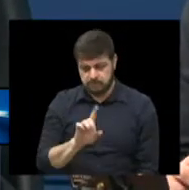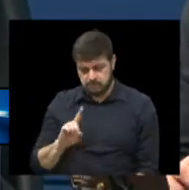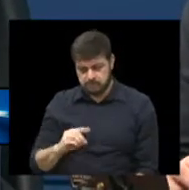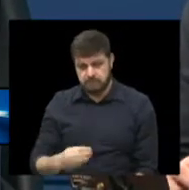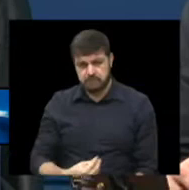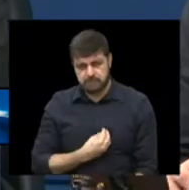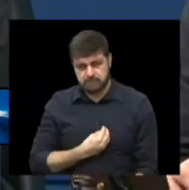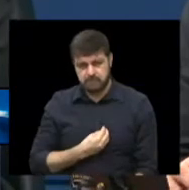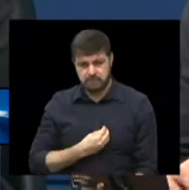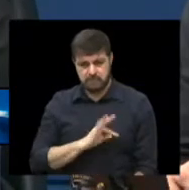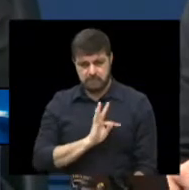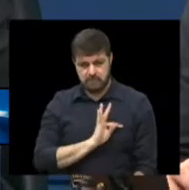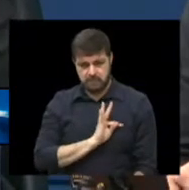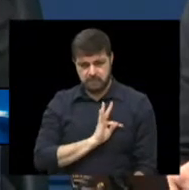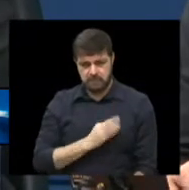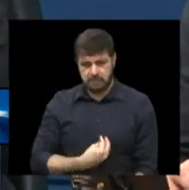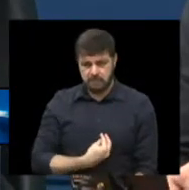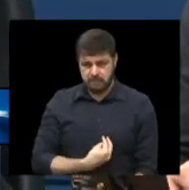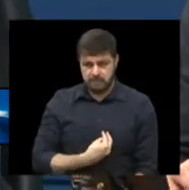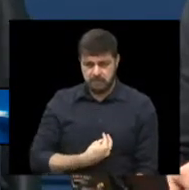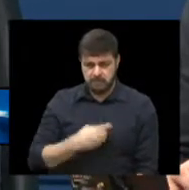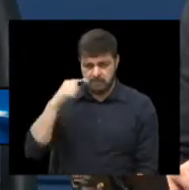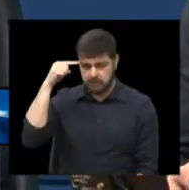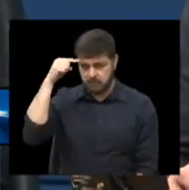presente. Felipe Marquese,